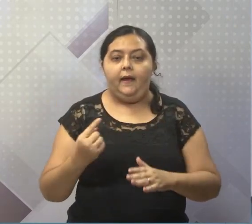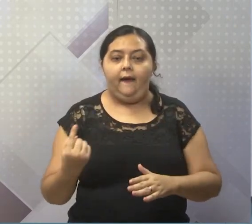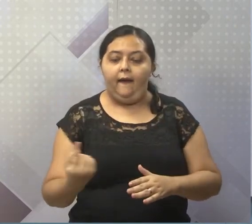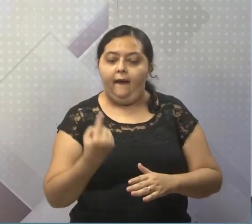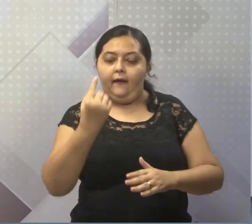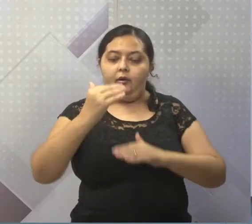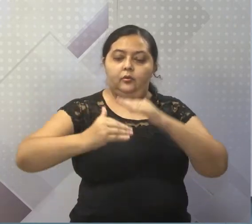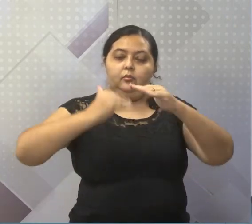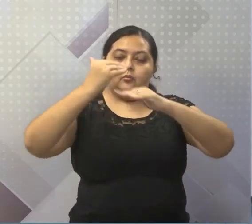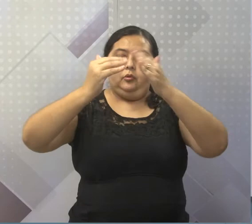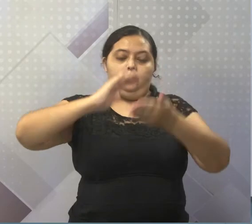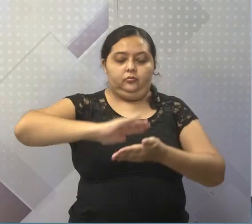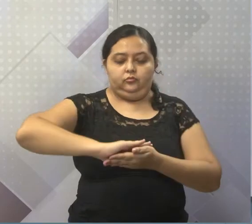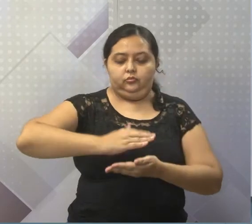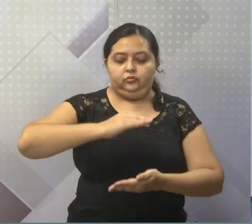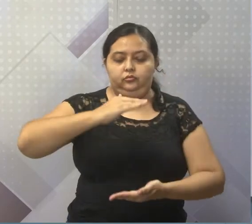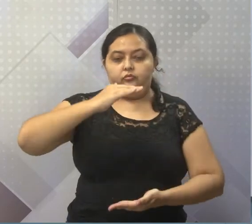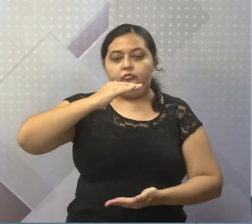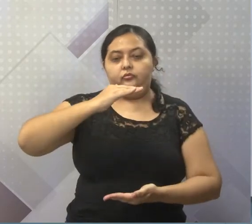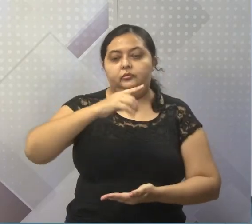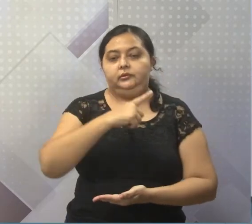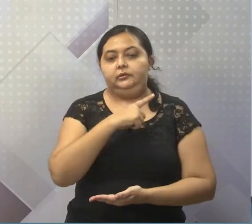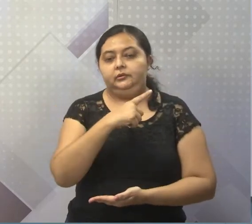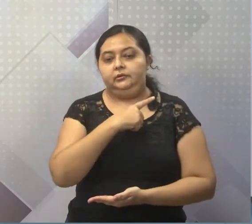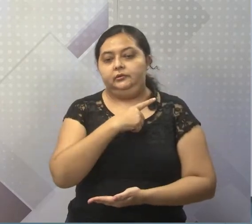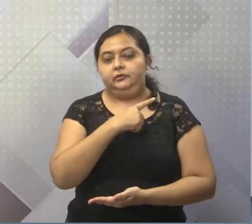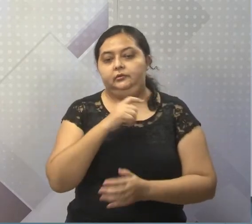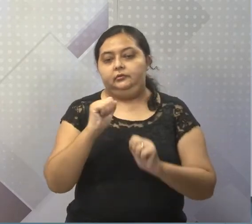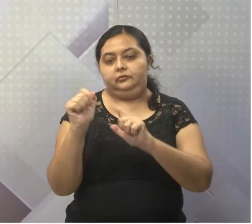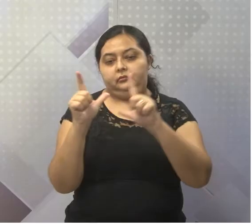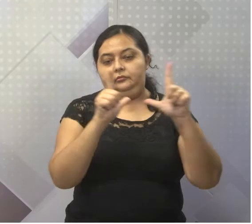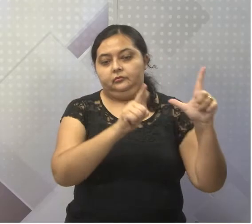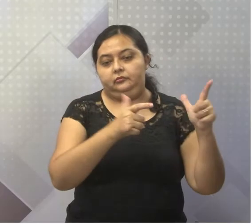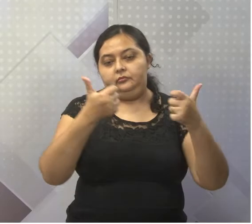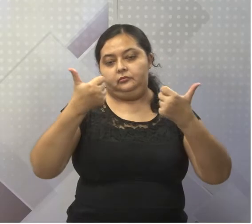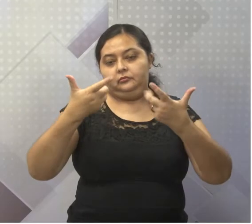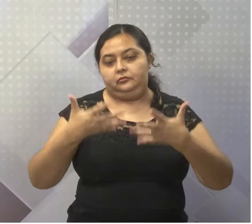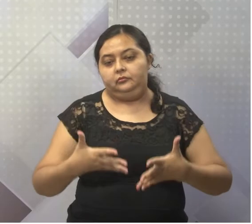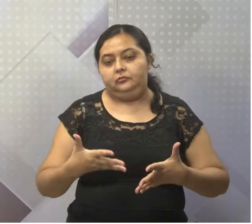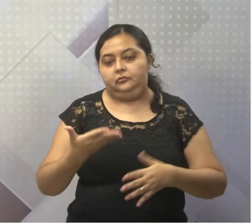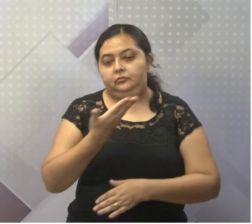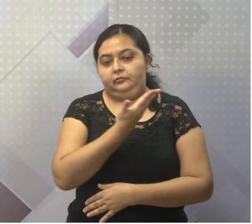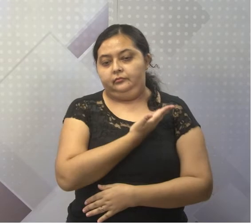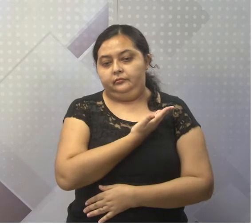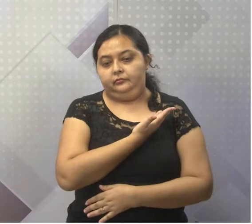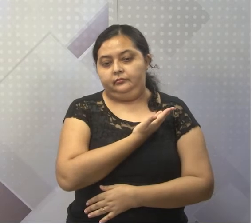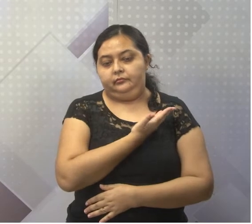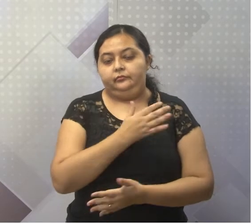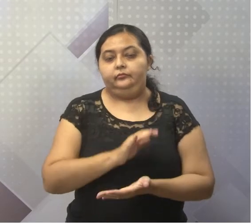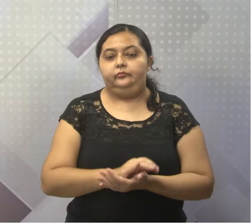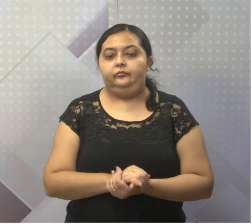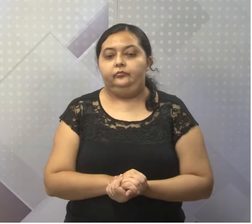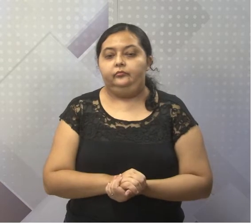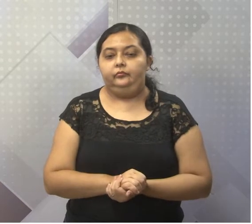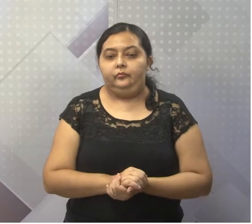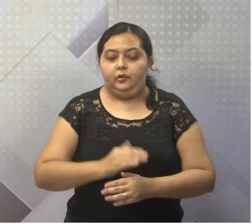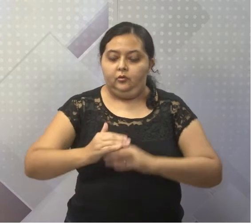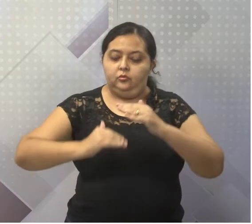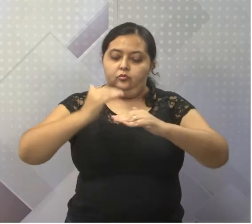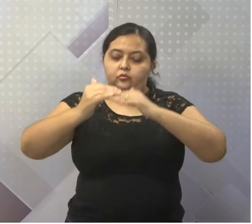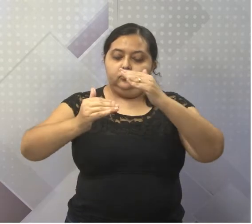Renascença O que é que fala na alternância observa aqui no slime e olha só alta Renascença